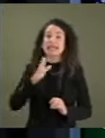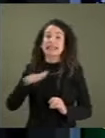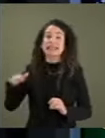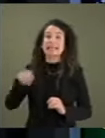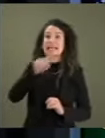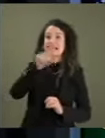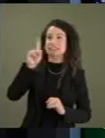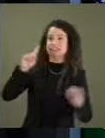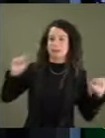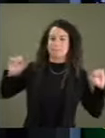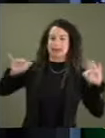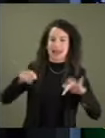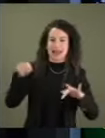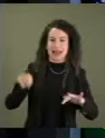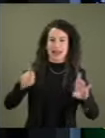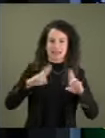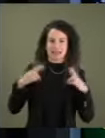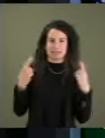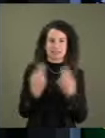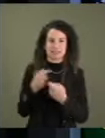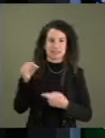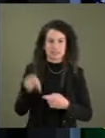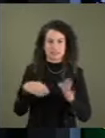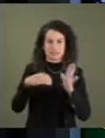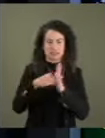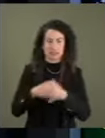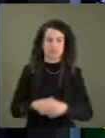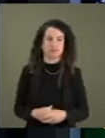aqui do plenário aqui do Senado.